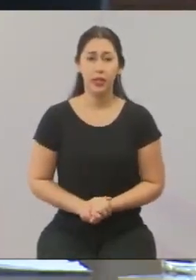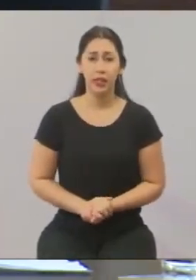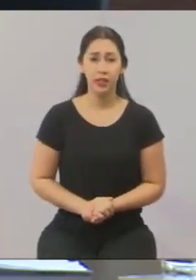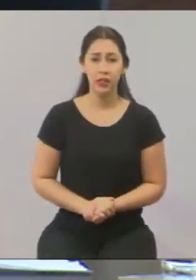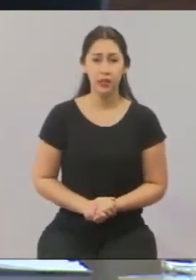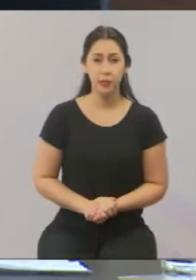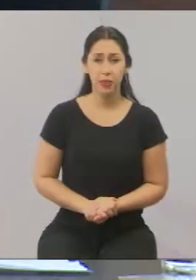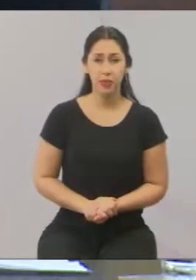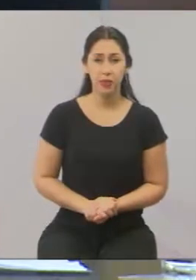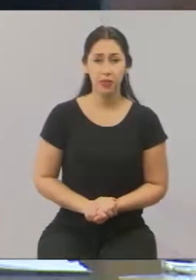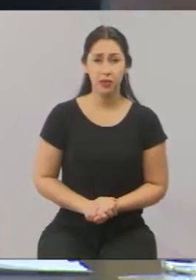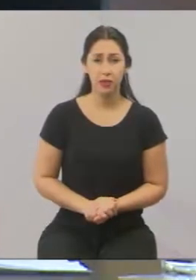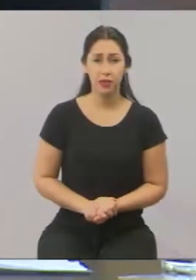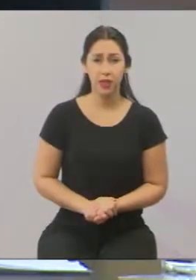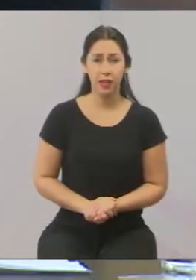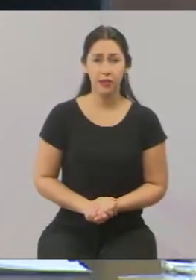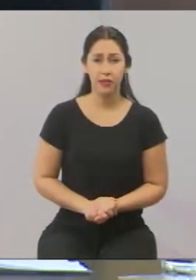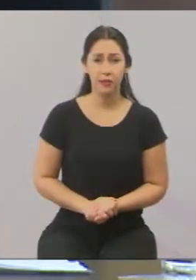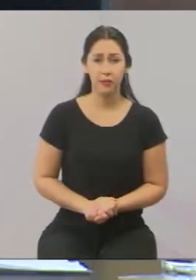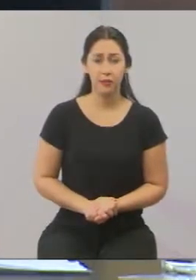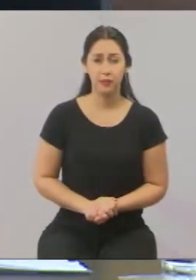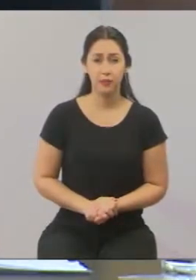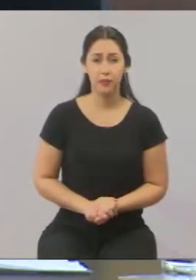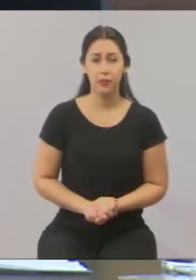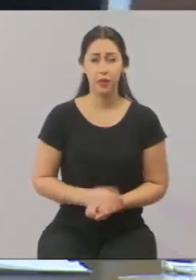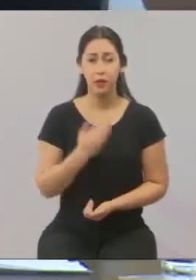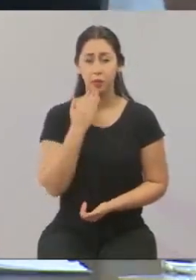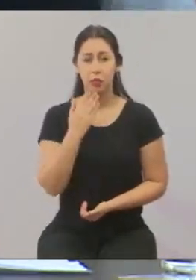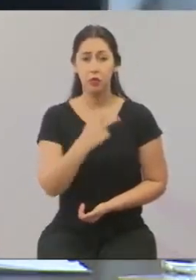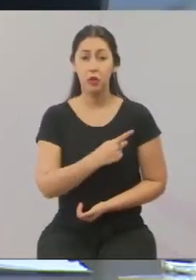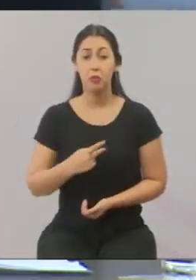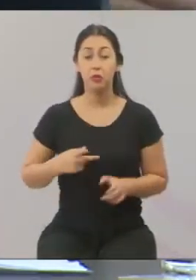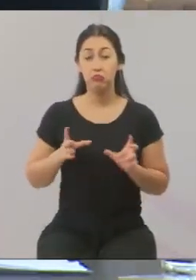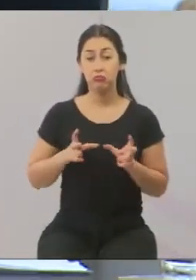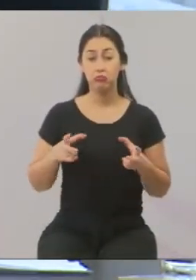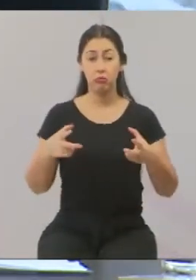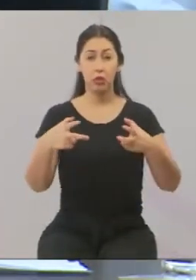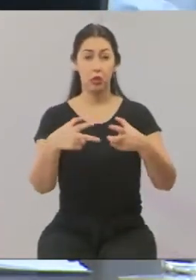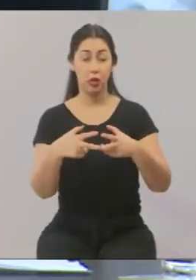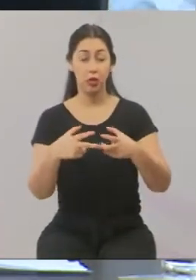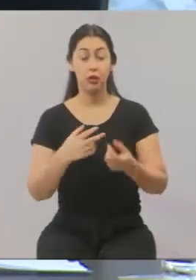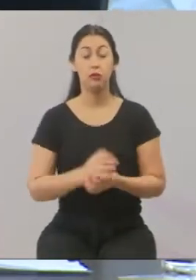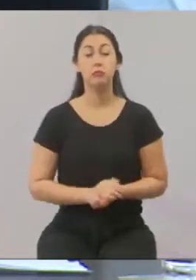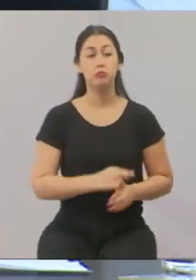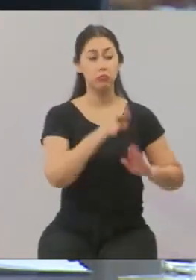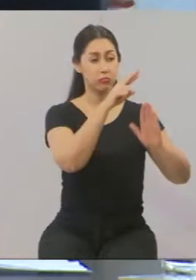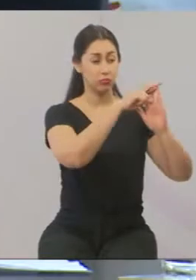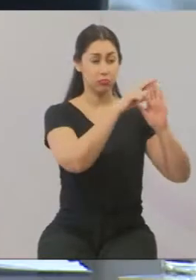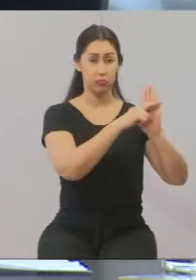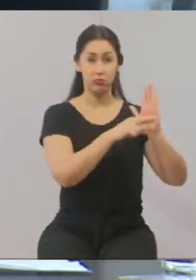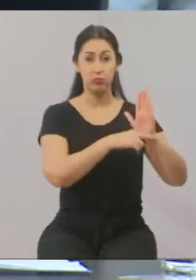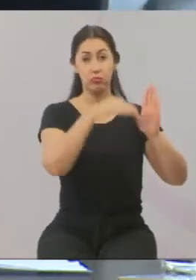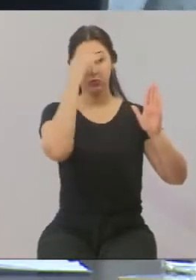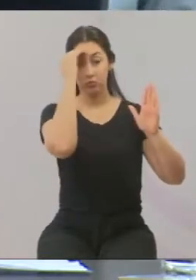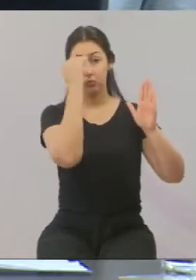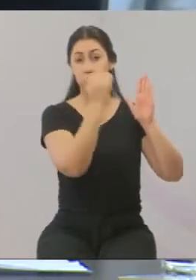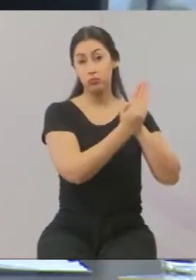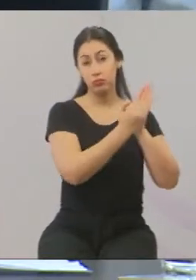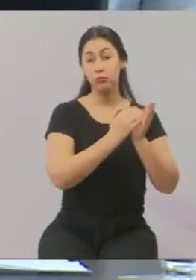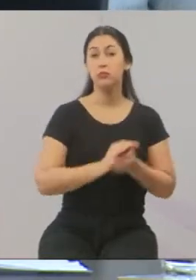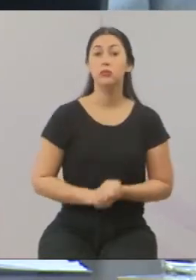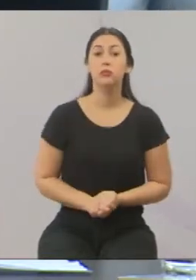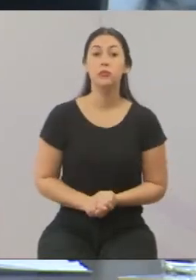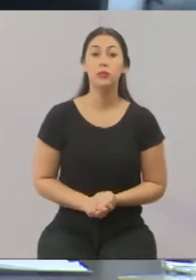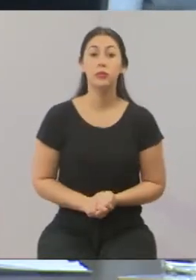Requerimento número 267. Requeremos ao excelentíssimo senhor presidente desta Casa, ouvido e aprovado pela Igreja de Plenário, cumpridas as formalidades